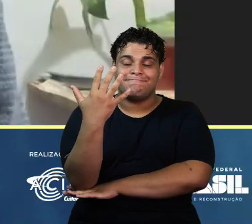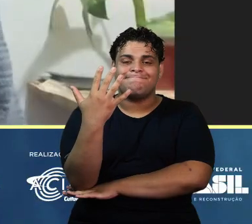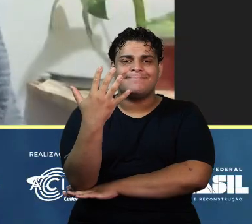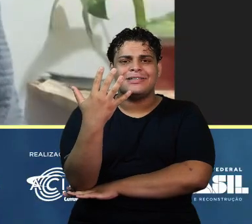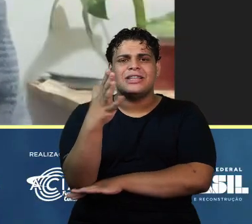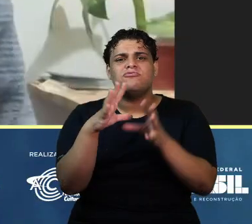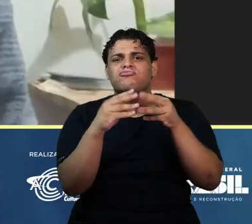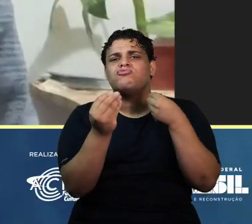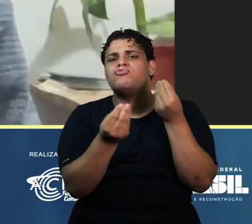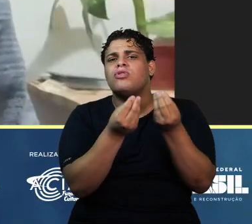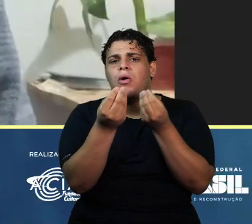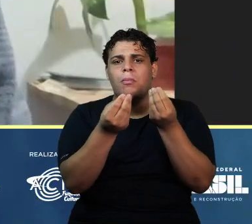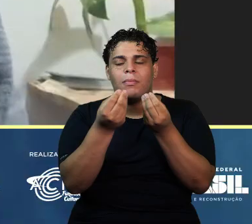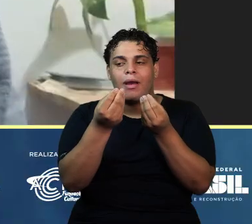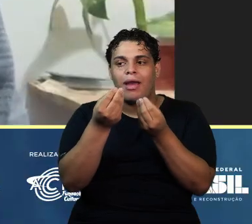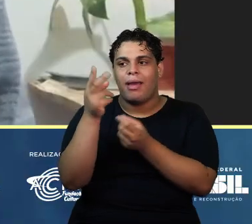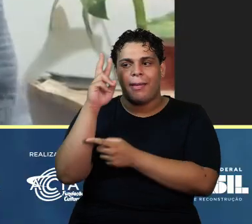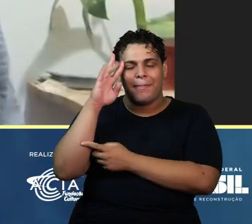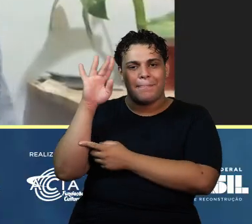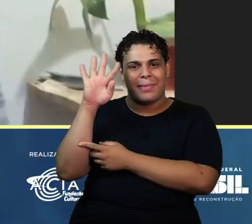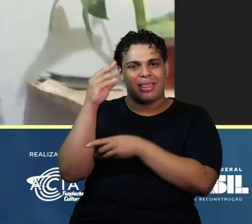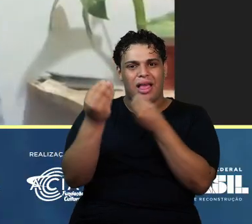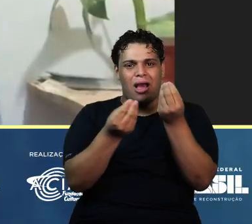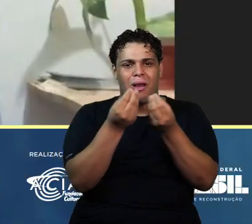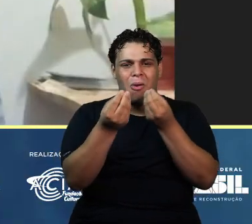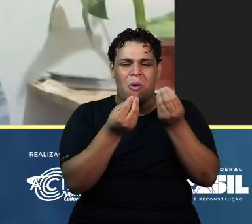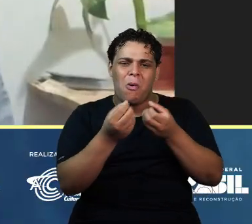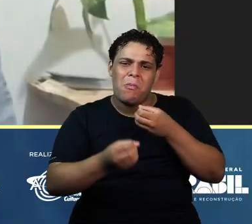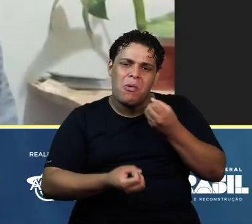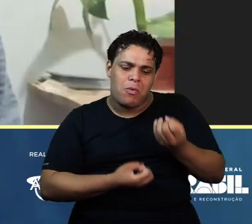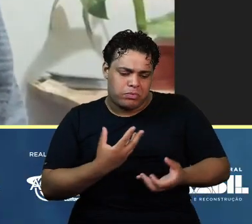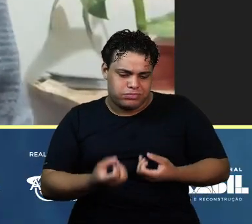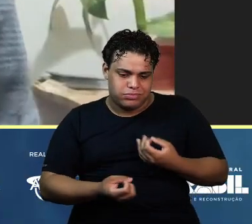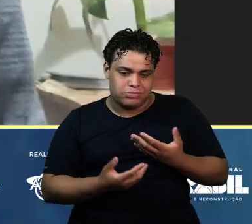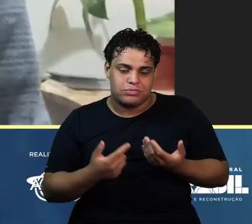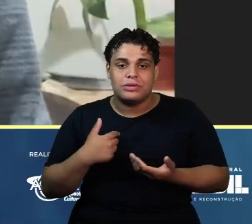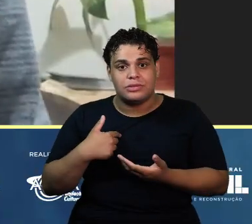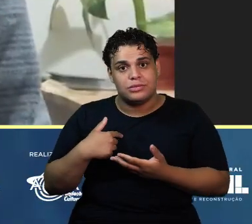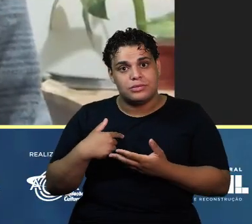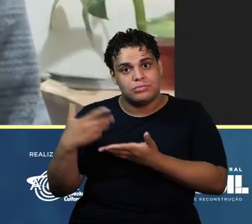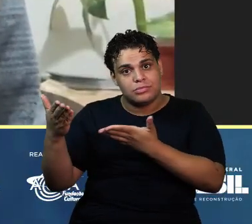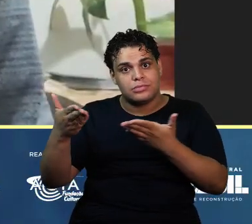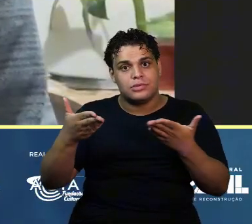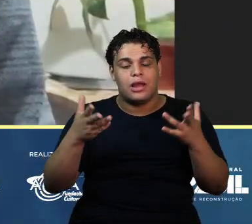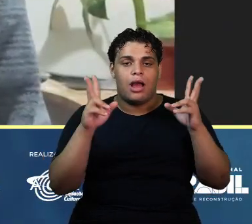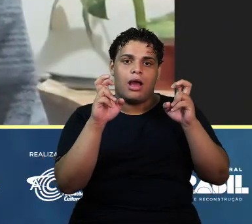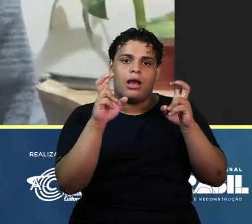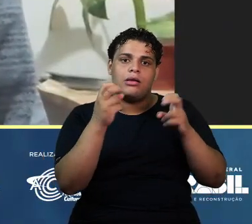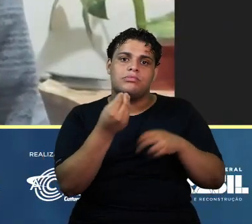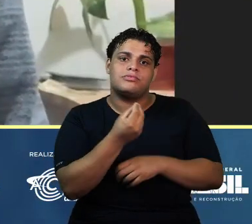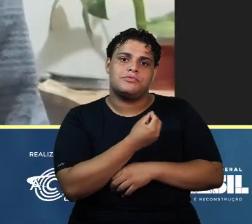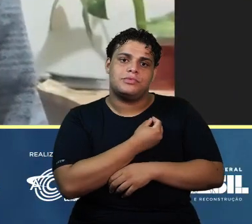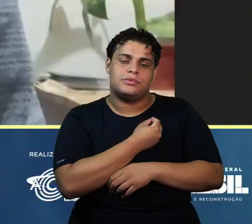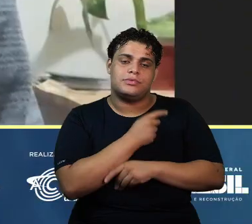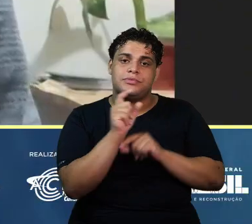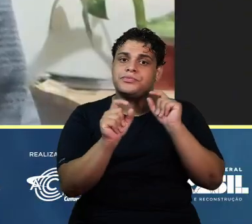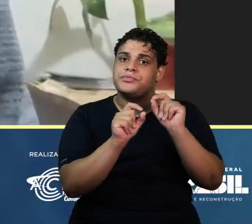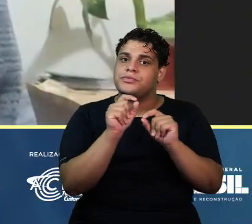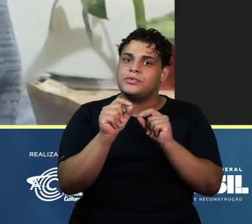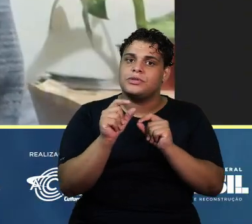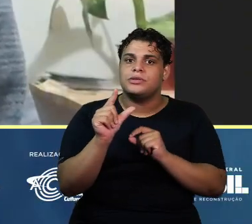repensar o modo de consumo. Eu tento trazer muito para a minha vida aquela prática de